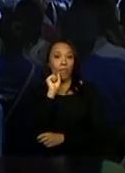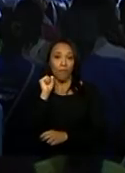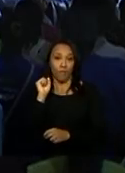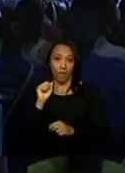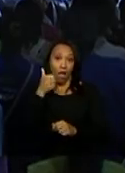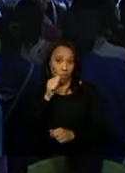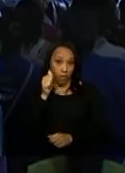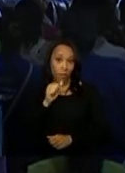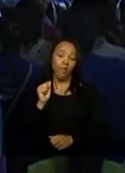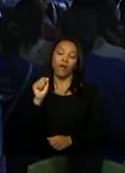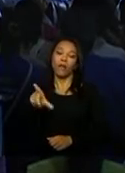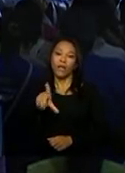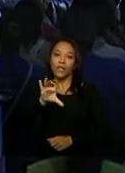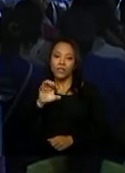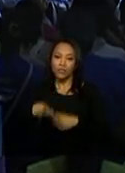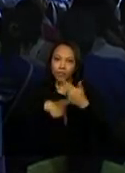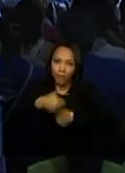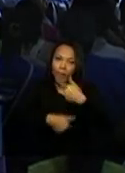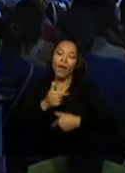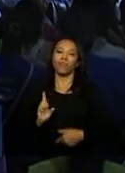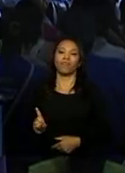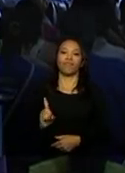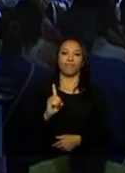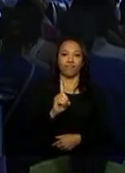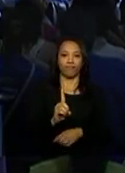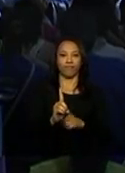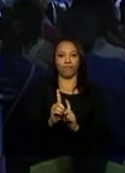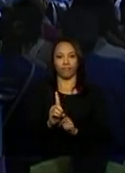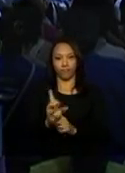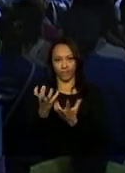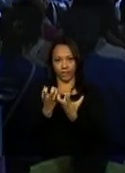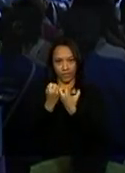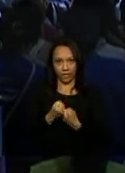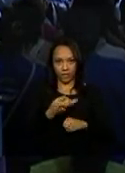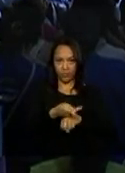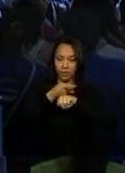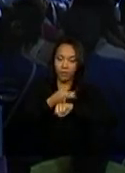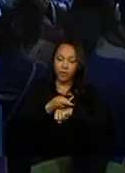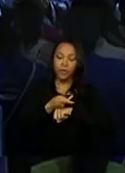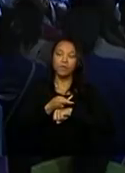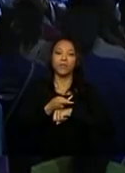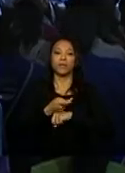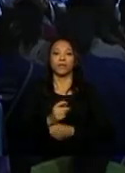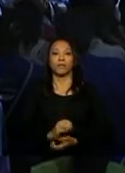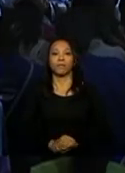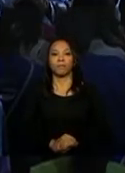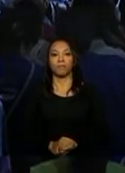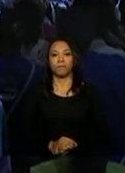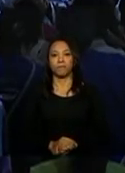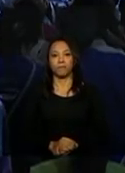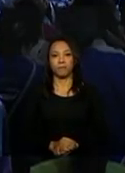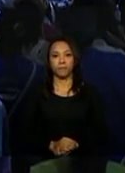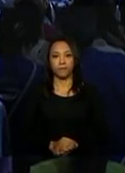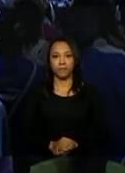Santos, representante da Cooperativa de Catadores e Recicladores de Santa Cruz.